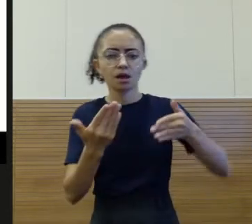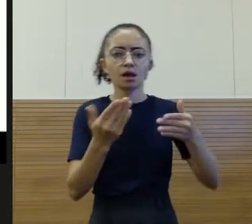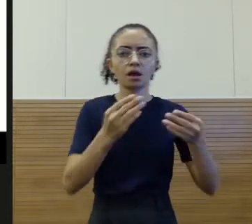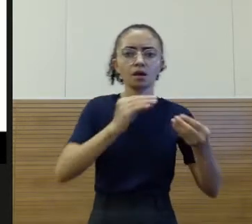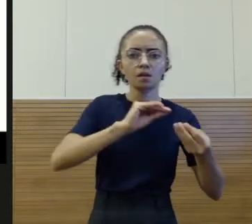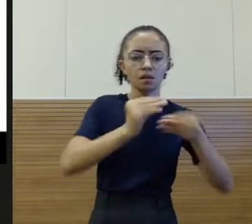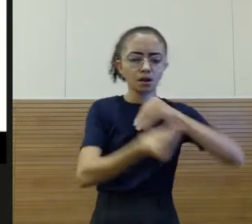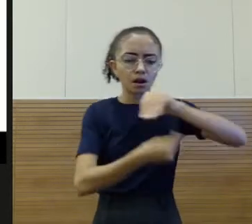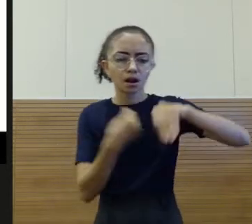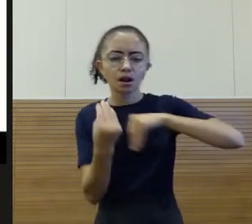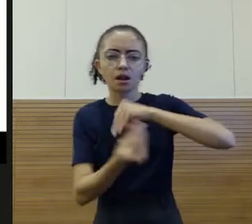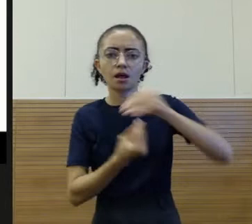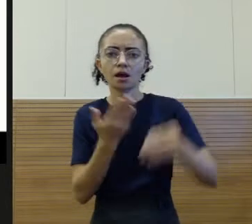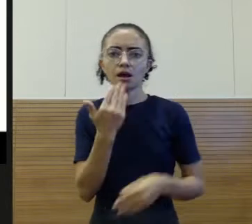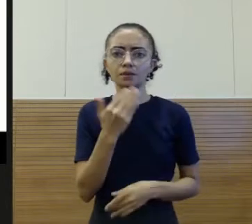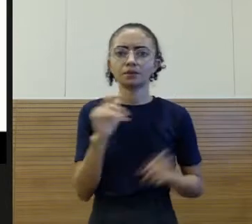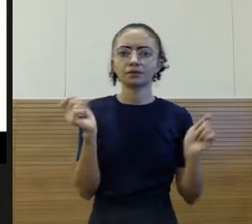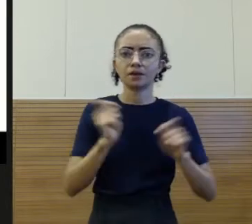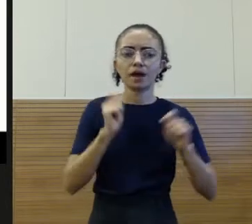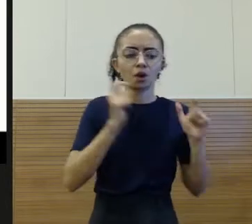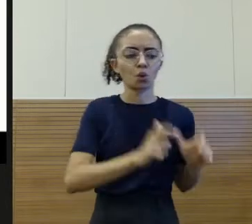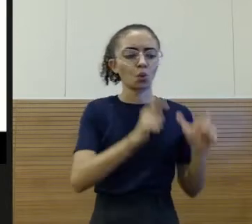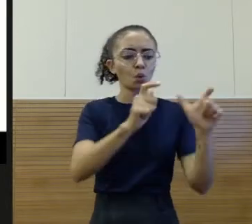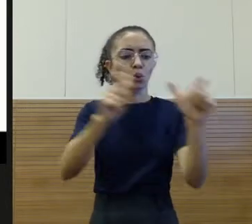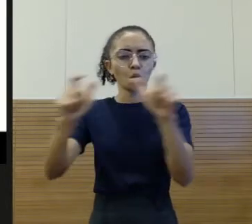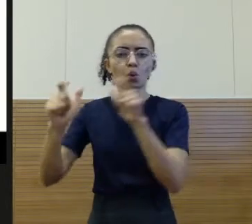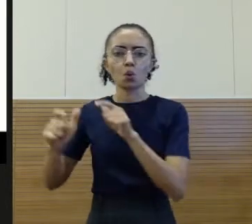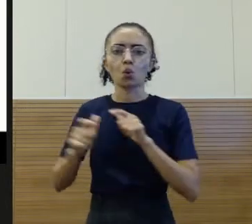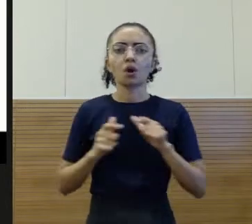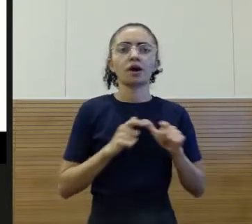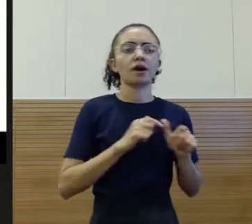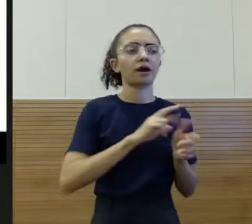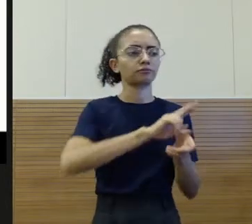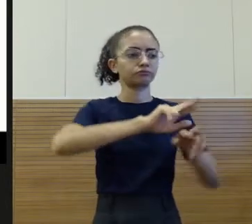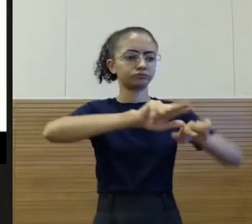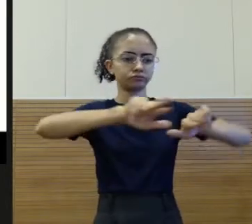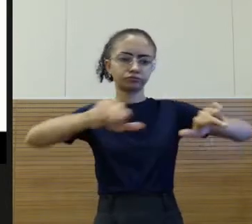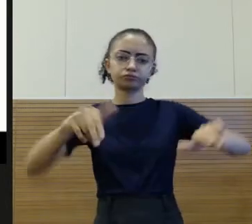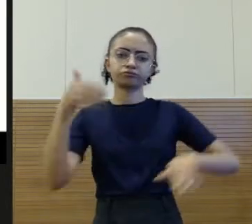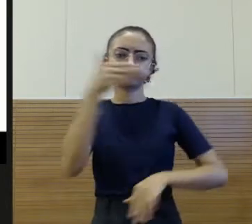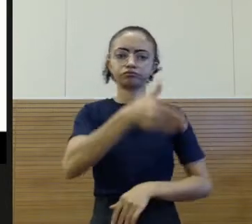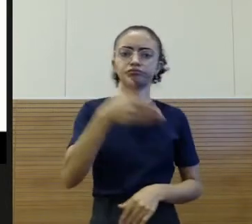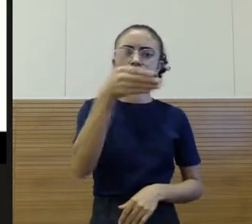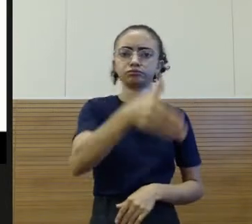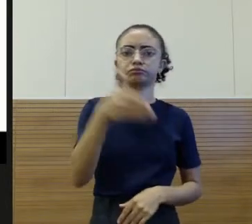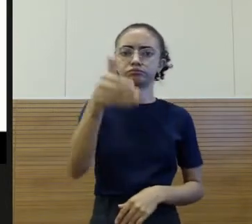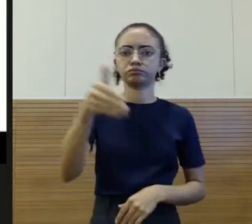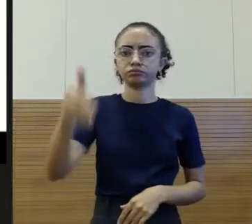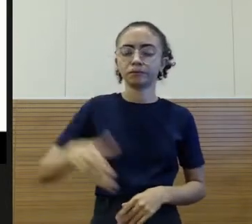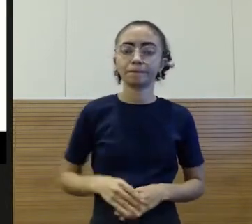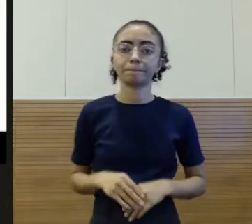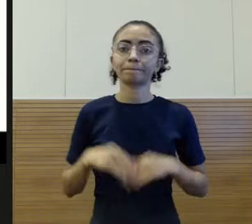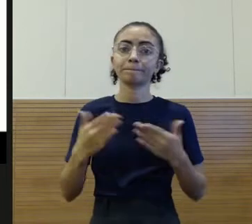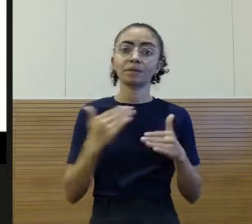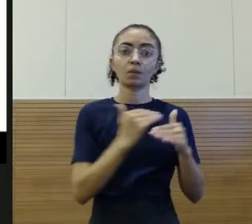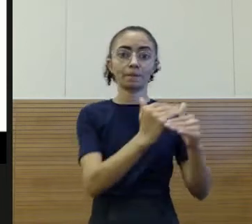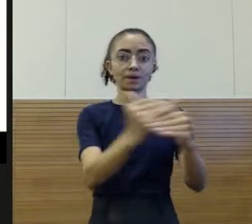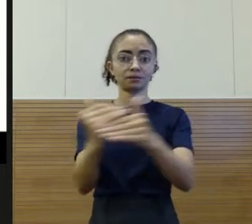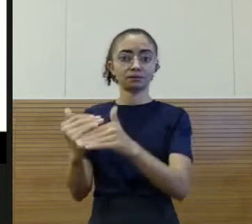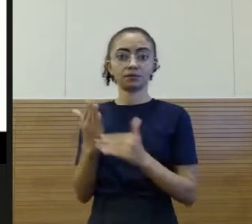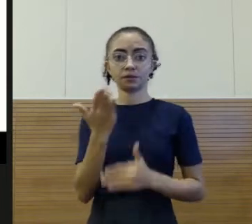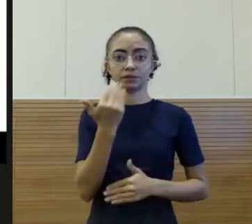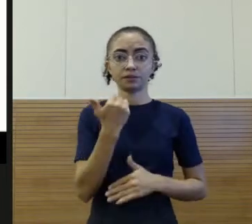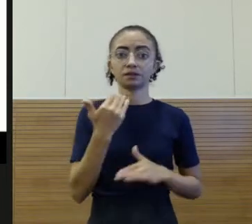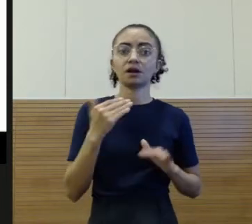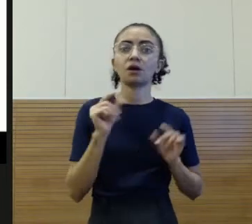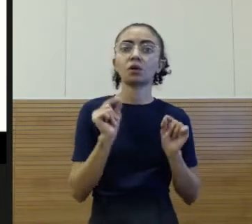viver em diferentes ecossistemas. Então, no final, podemos dizer que o padrão alimentar único que promove a saúde,